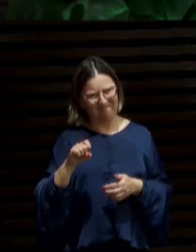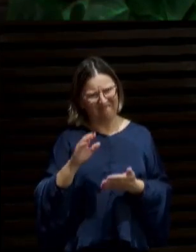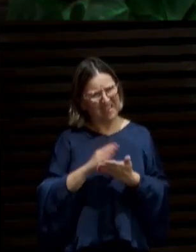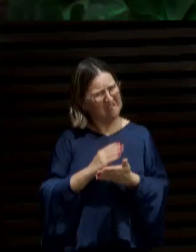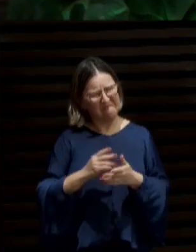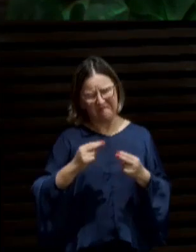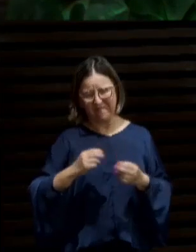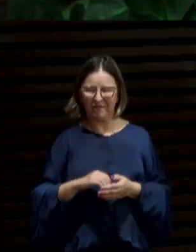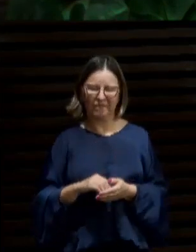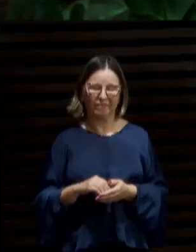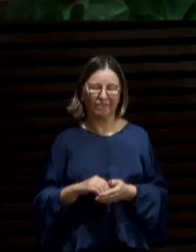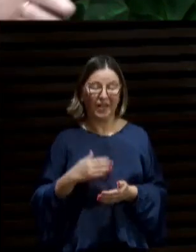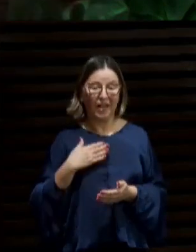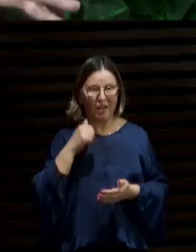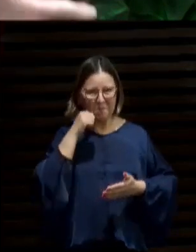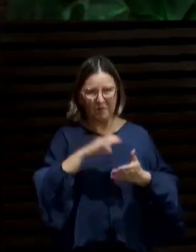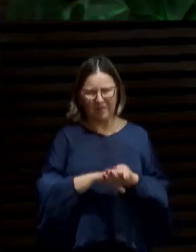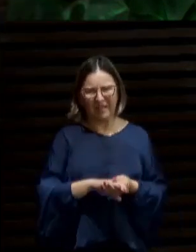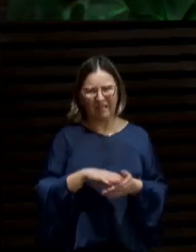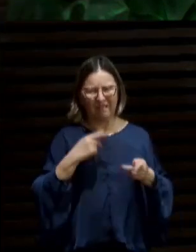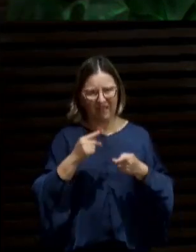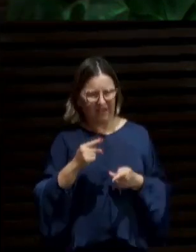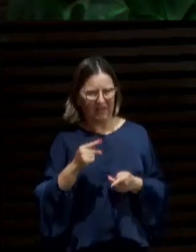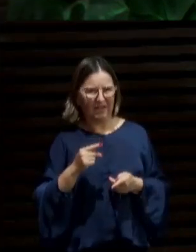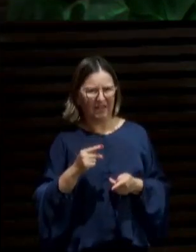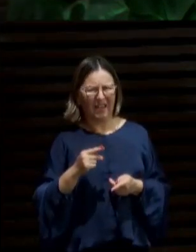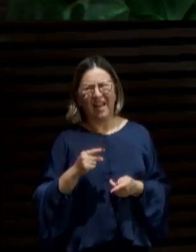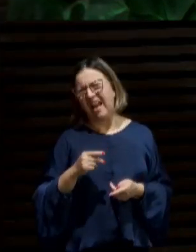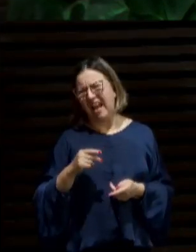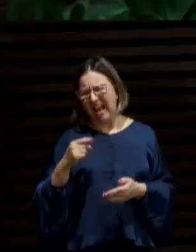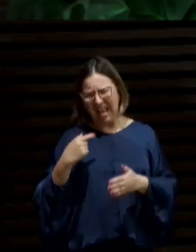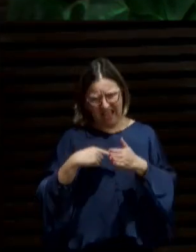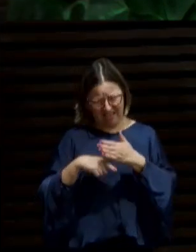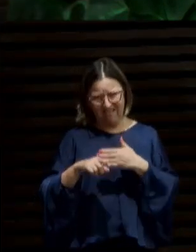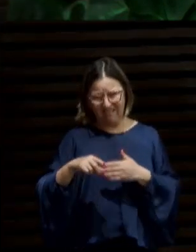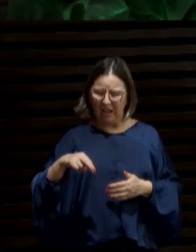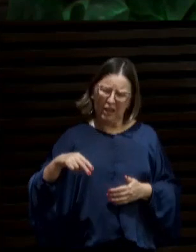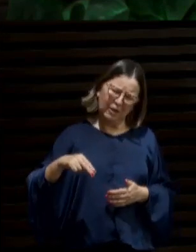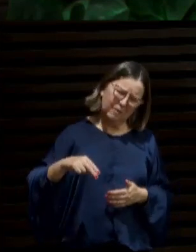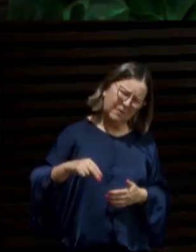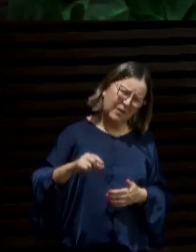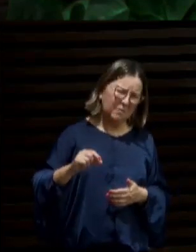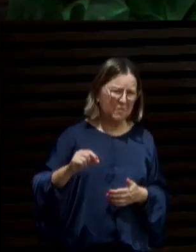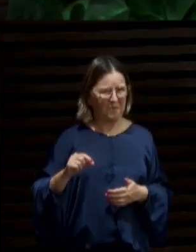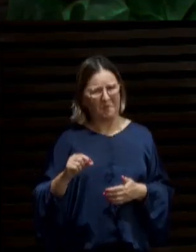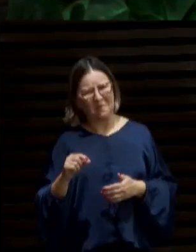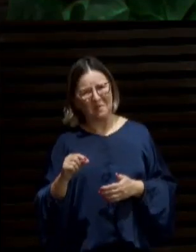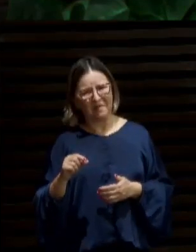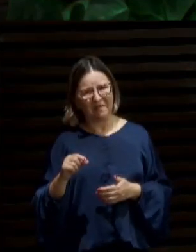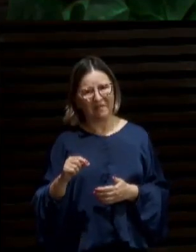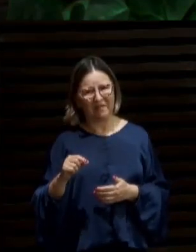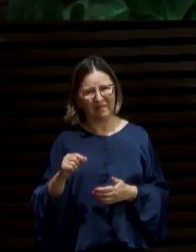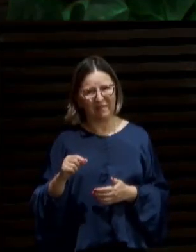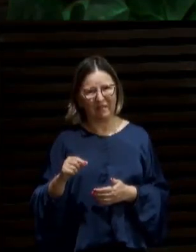chega e diz assim, bem, sai um pouquinho, vai andar um pouco, vai andar ali no quintal, vai. Mas